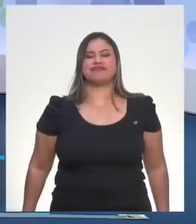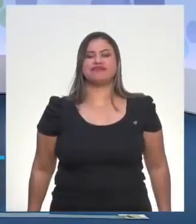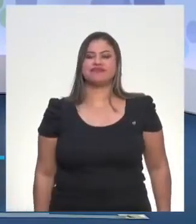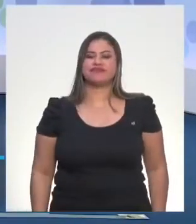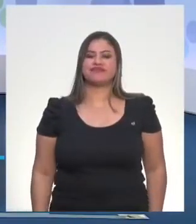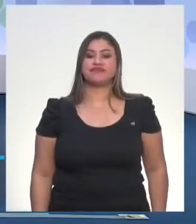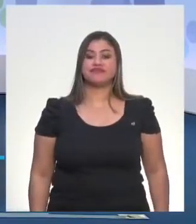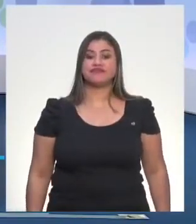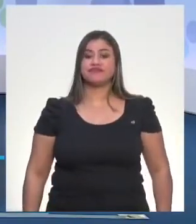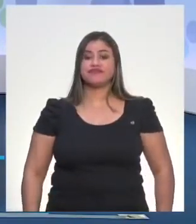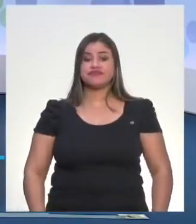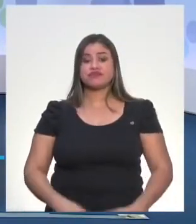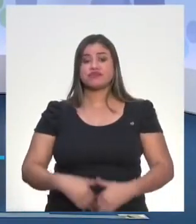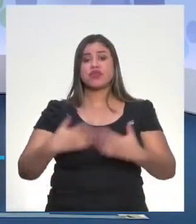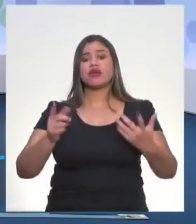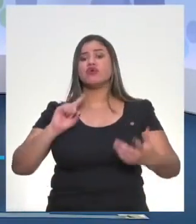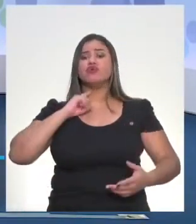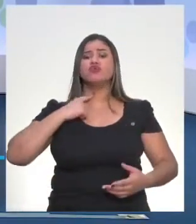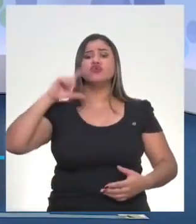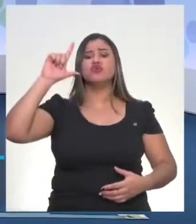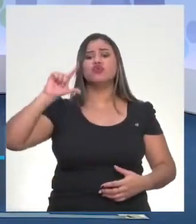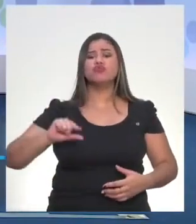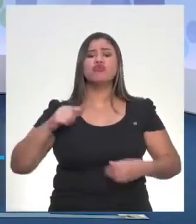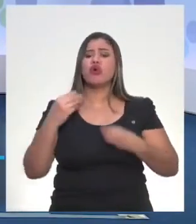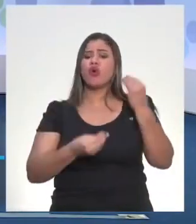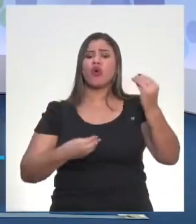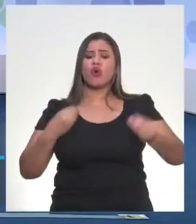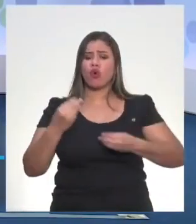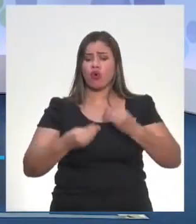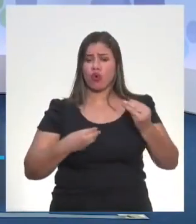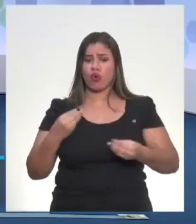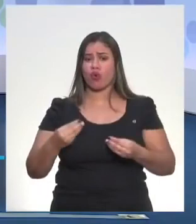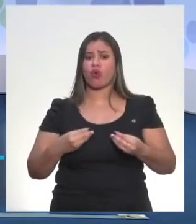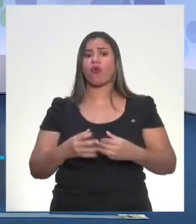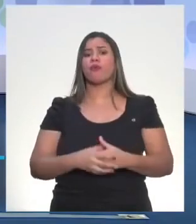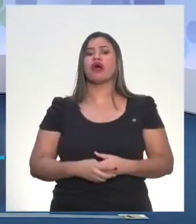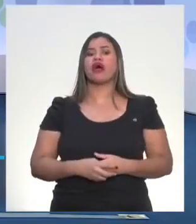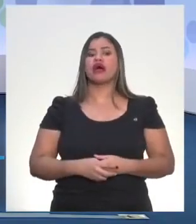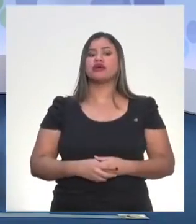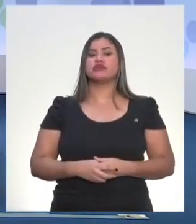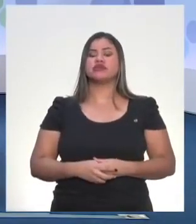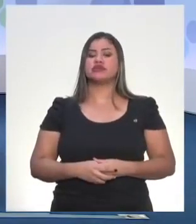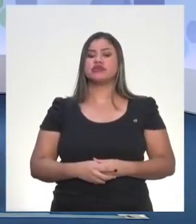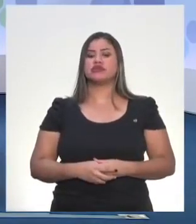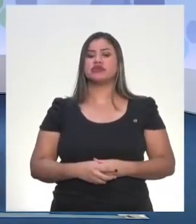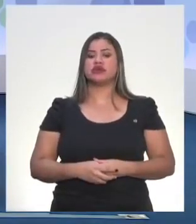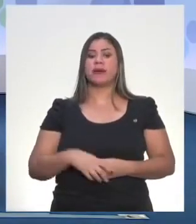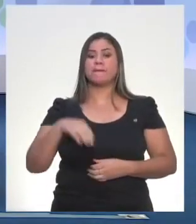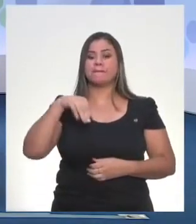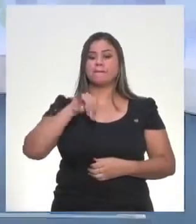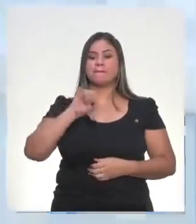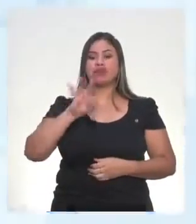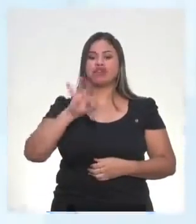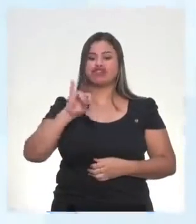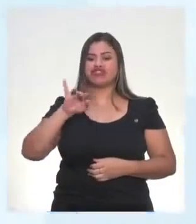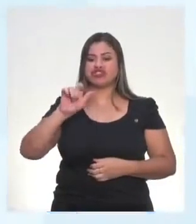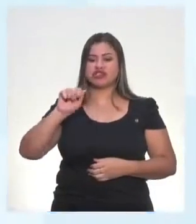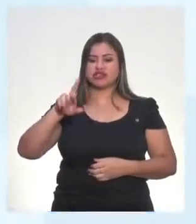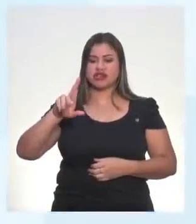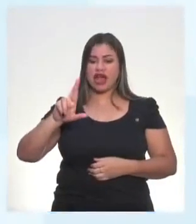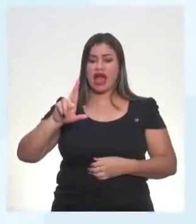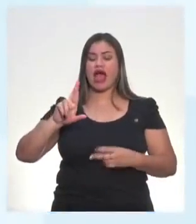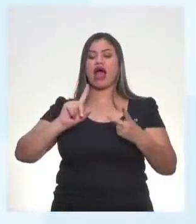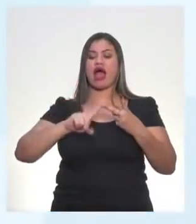Como que eu posso diminuir a poluição hídrica, né? Mitigar seria atenuar. Então, aí a gente aprendeu uma palavra nova. Mitigada é